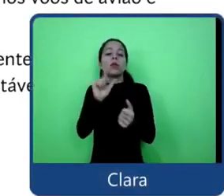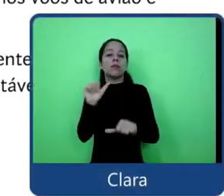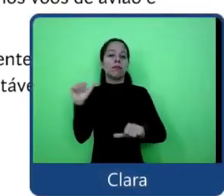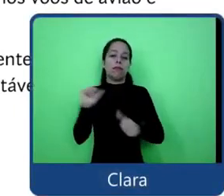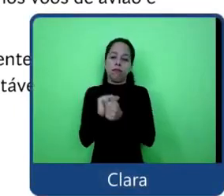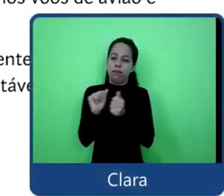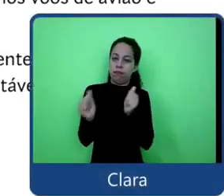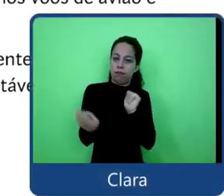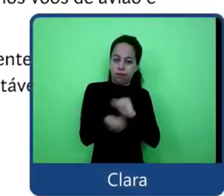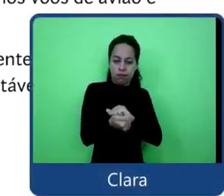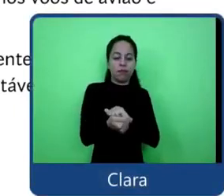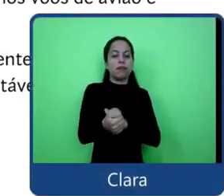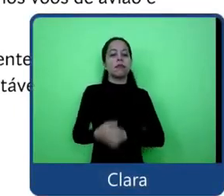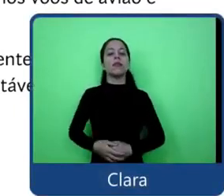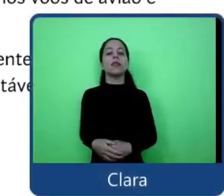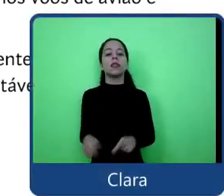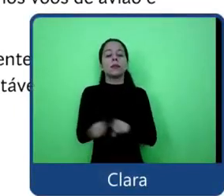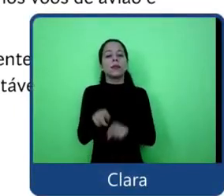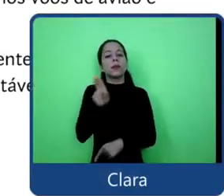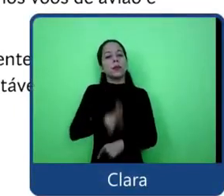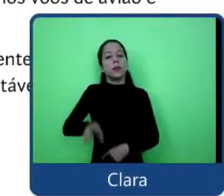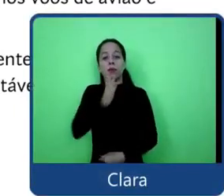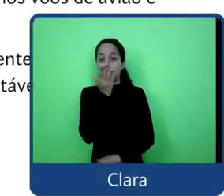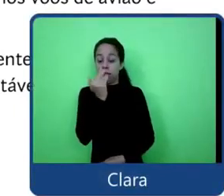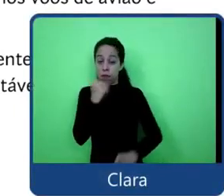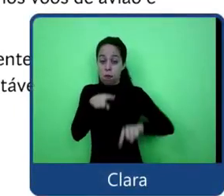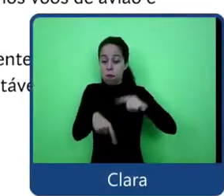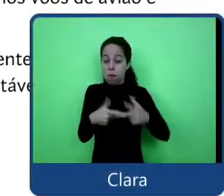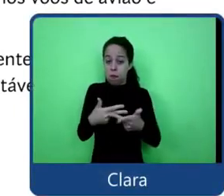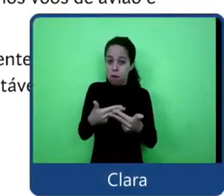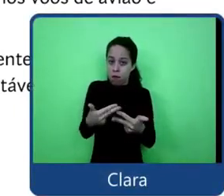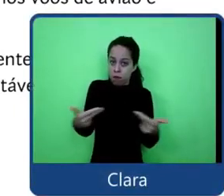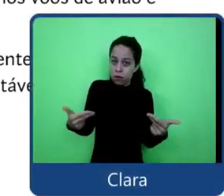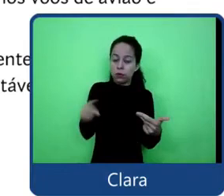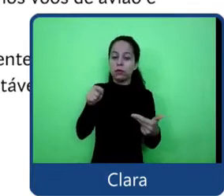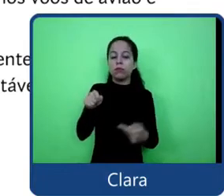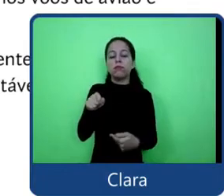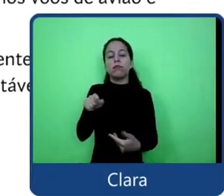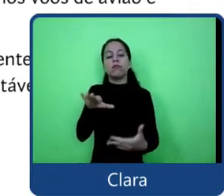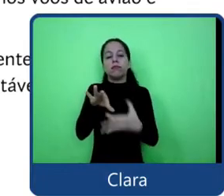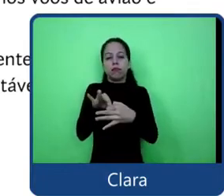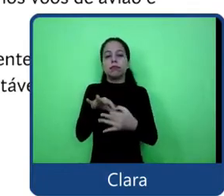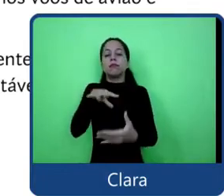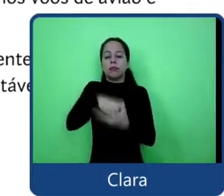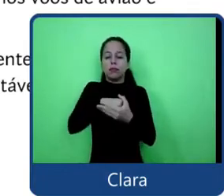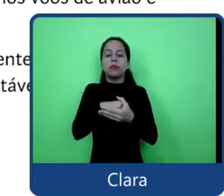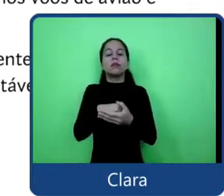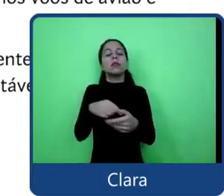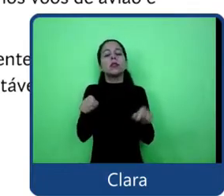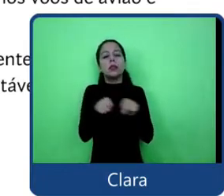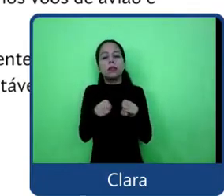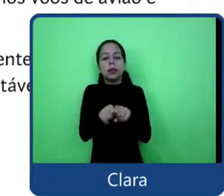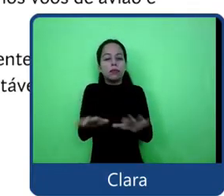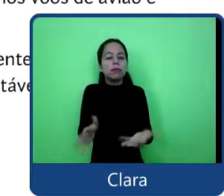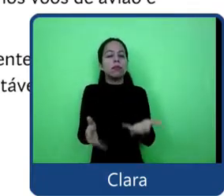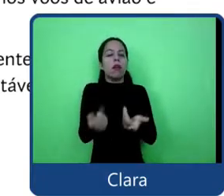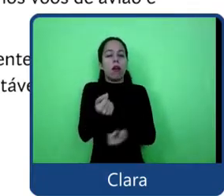Utilizar alimentos e produtos produzidos localmente, implementar economia circular, né, ou seja, é aquela que